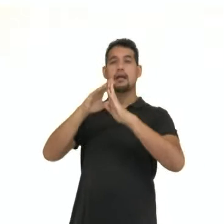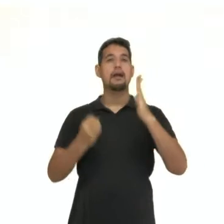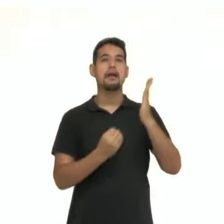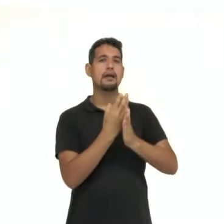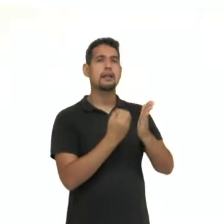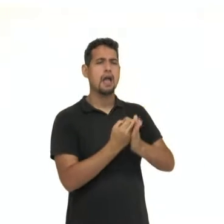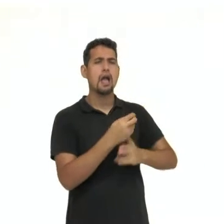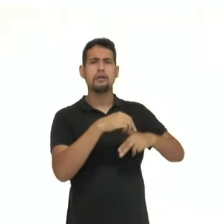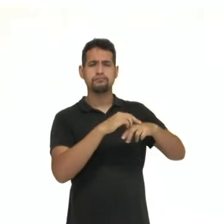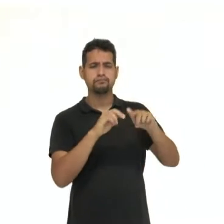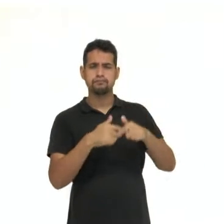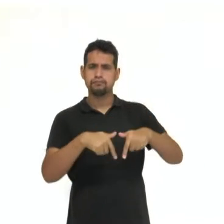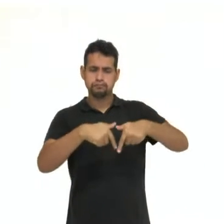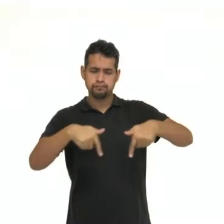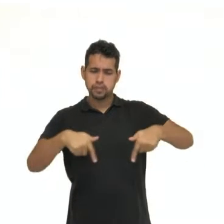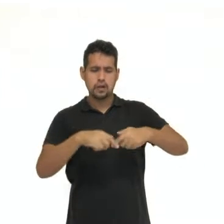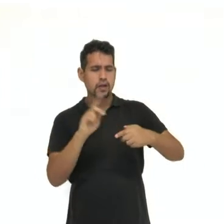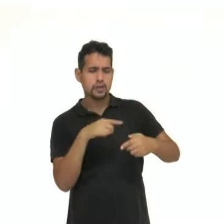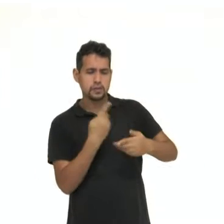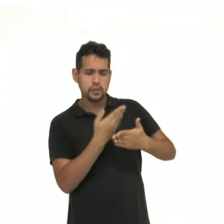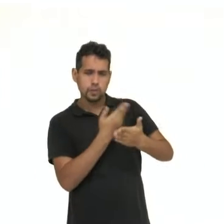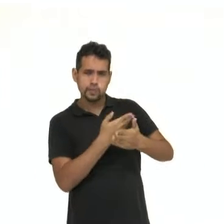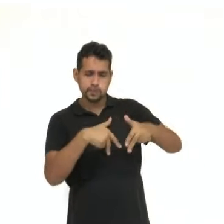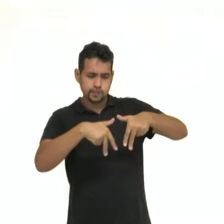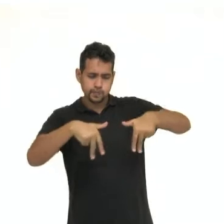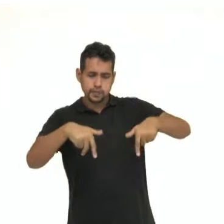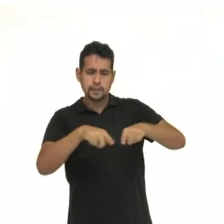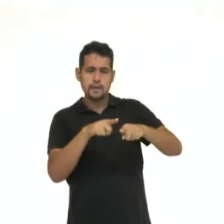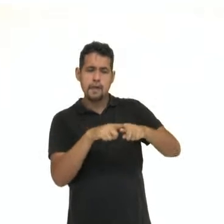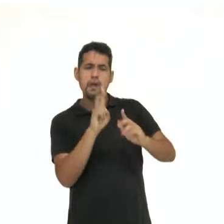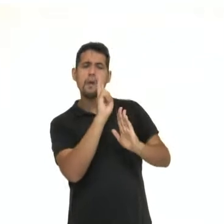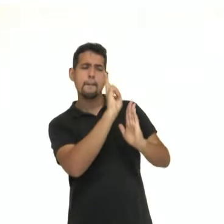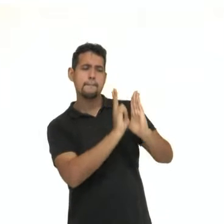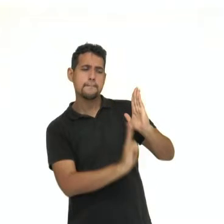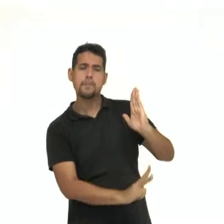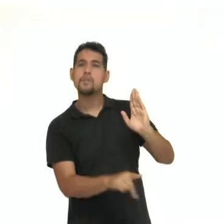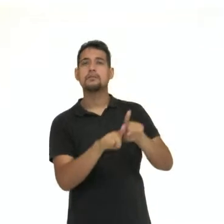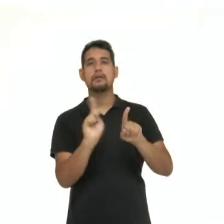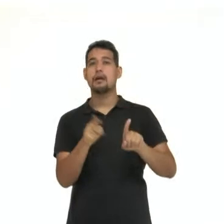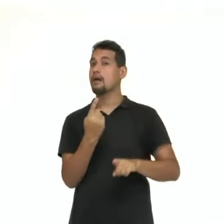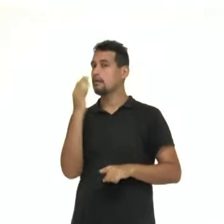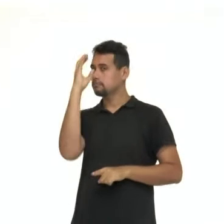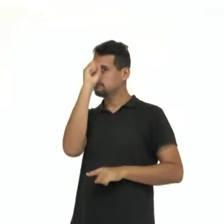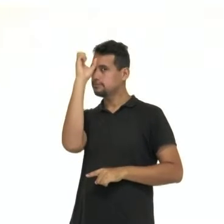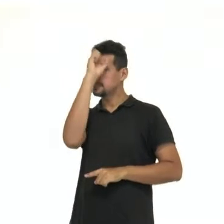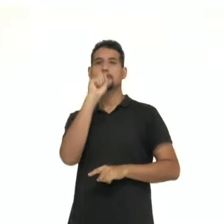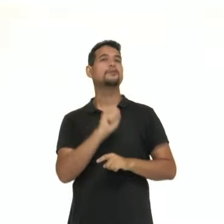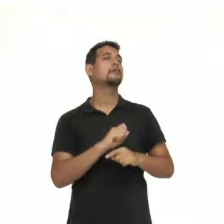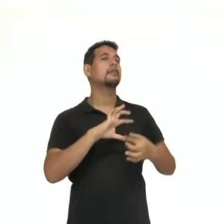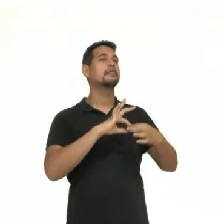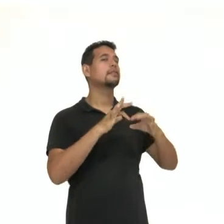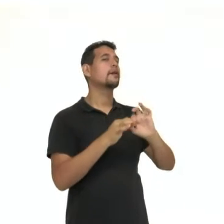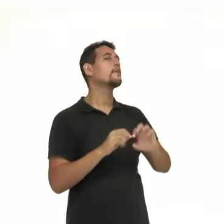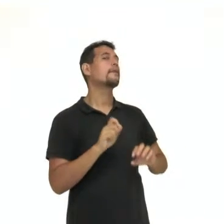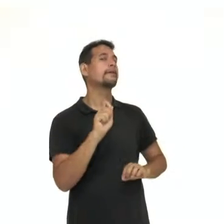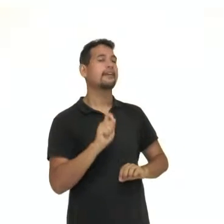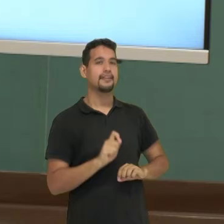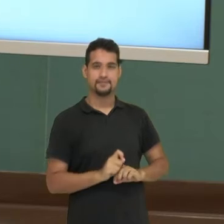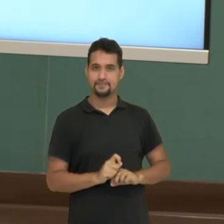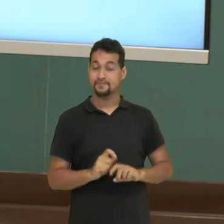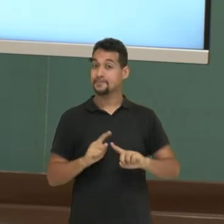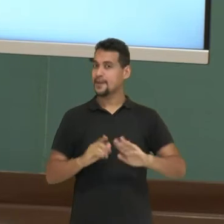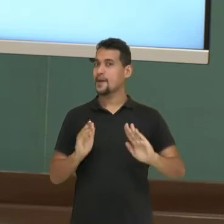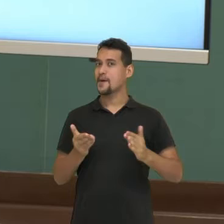gênero estudado, compreender o vocabulário que auxilia o entendimento a partir do contexto. E